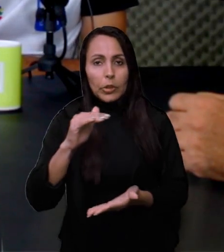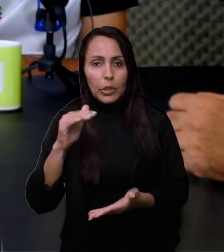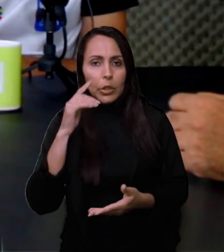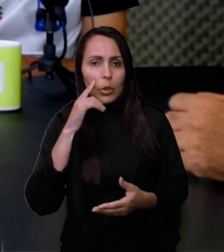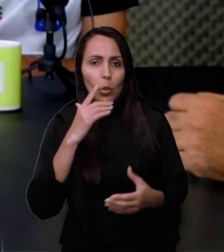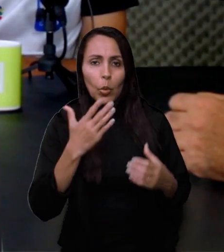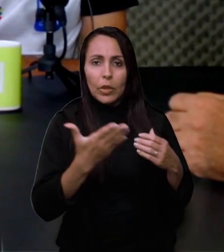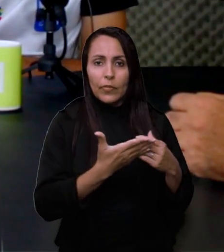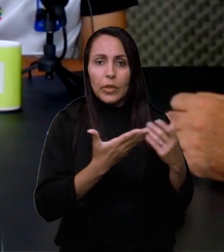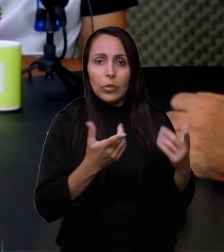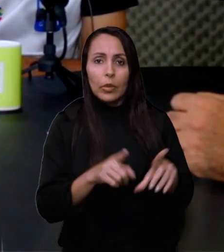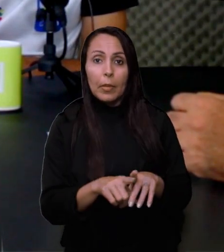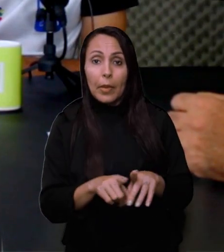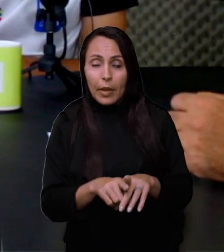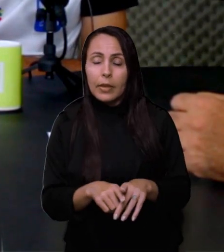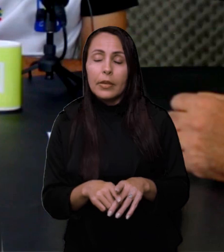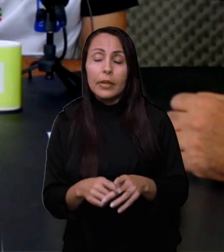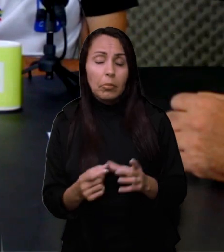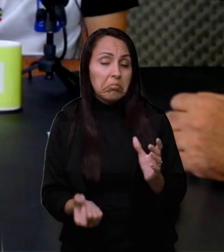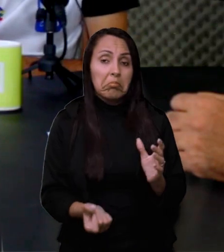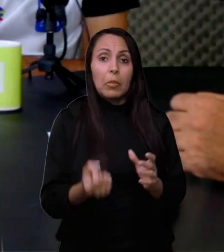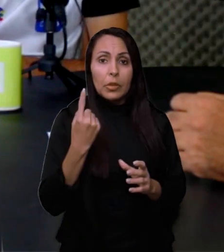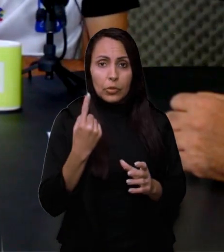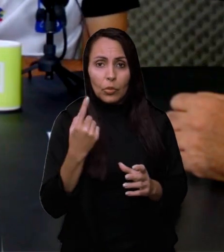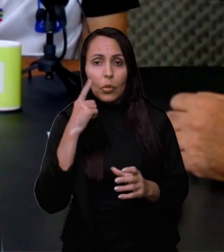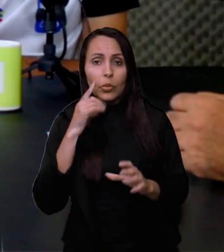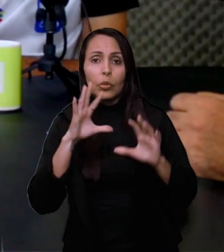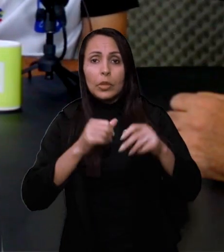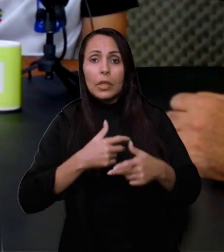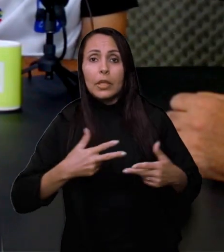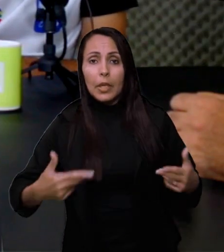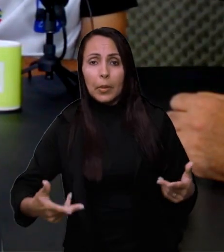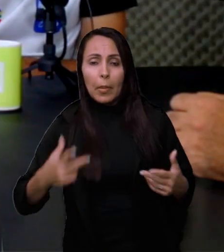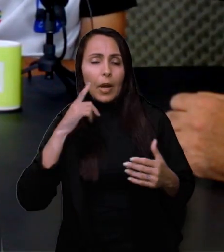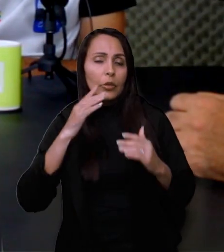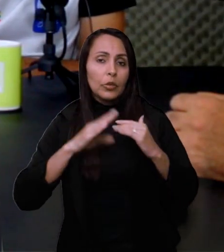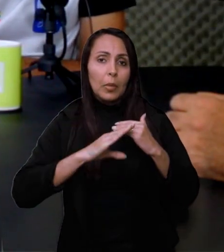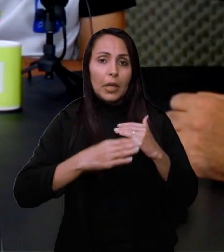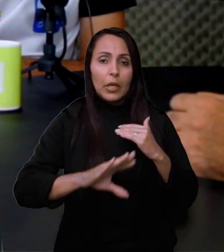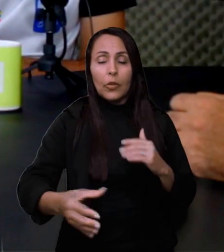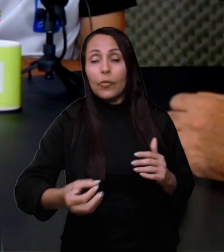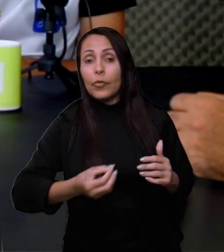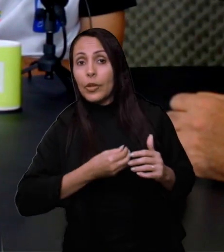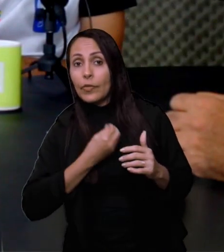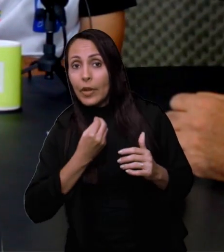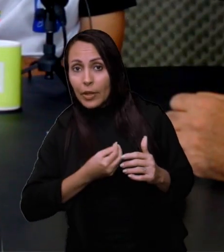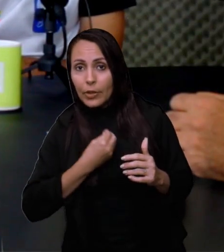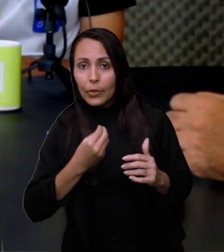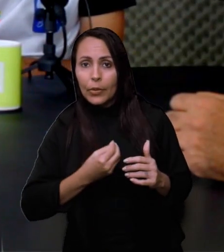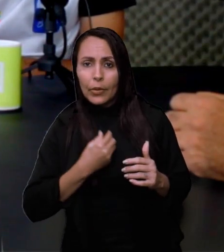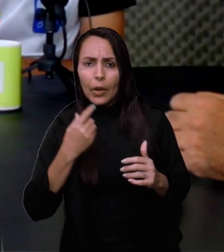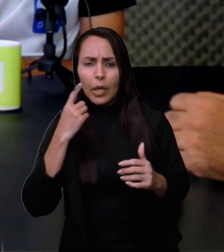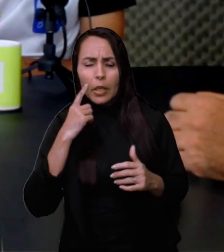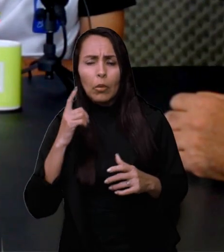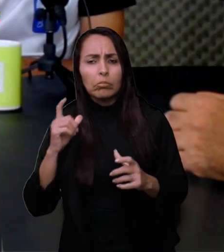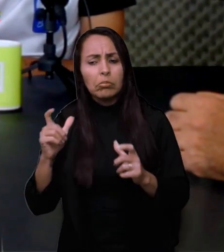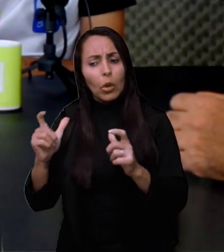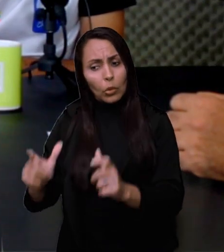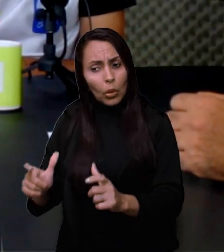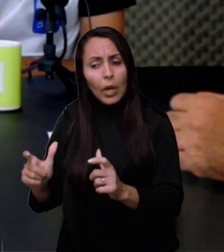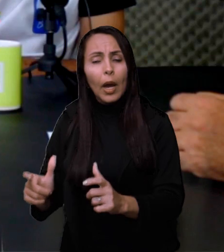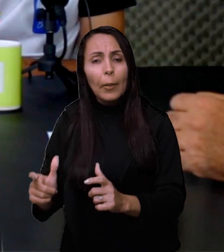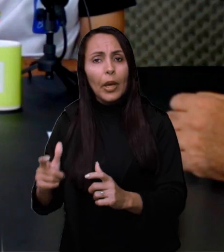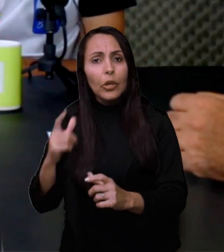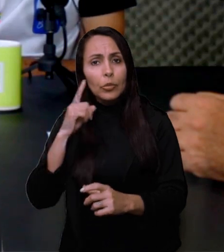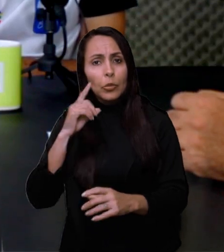dano é absurdo. E os animais marinhos já acabam vivendo e residindo mesmo no meio